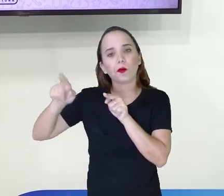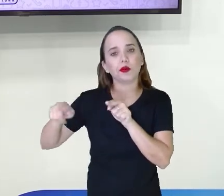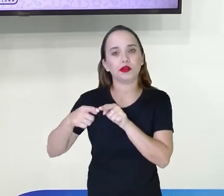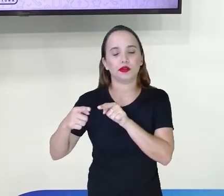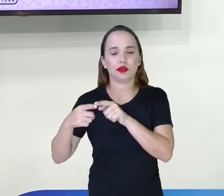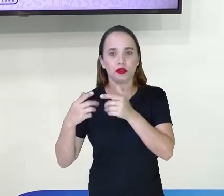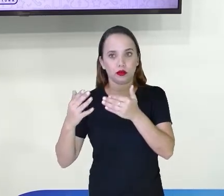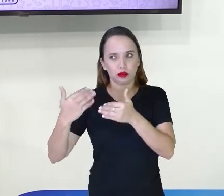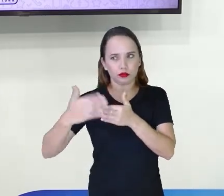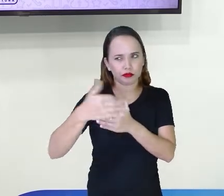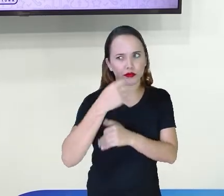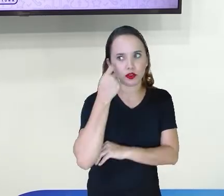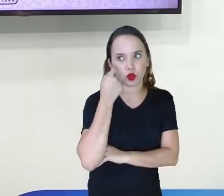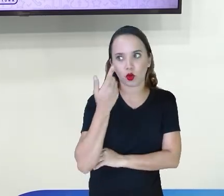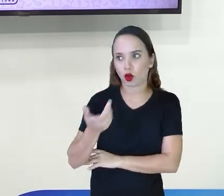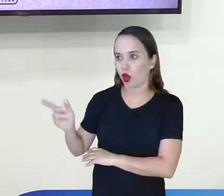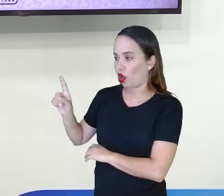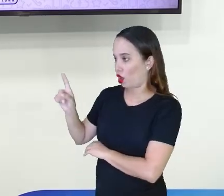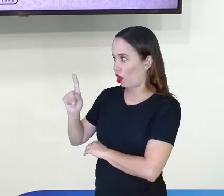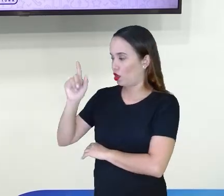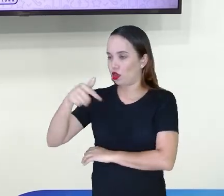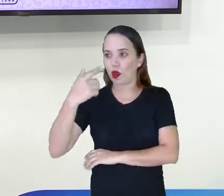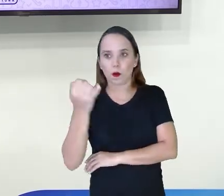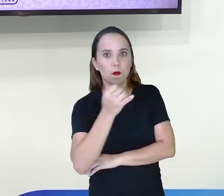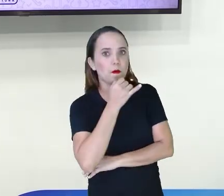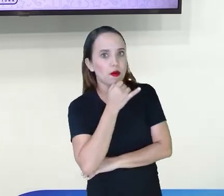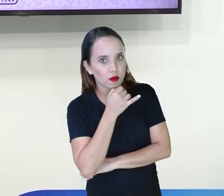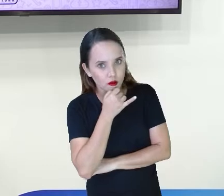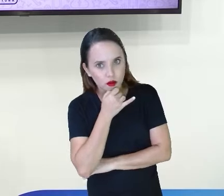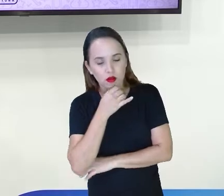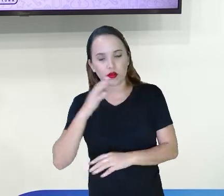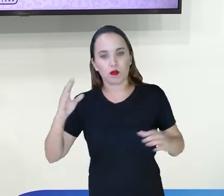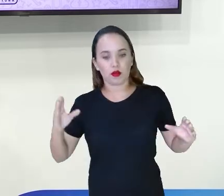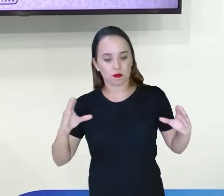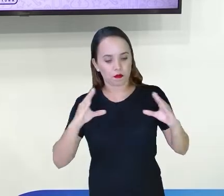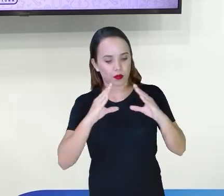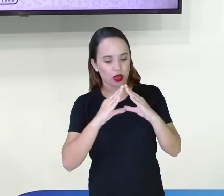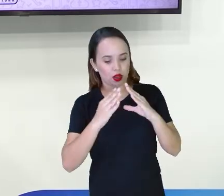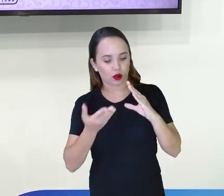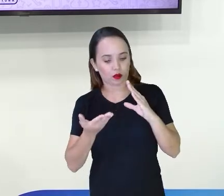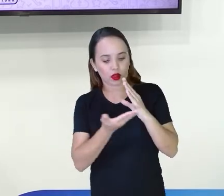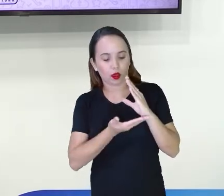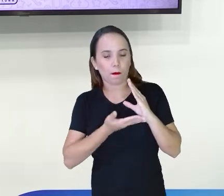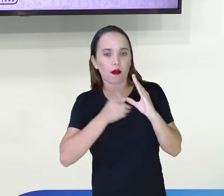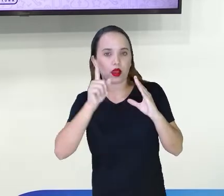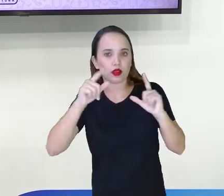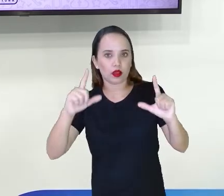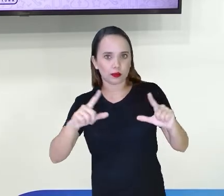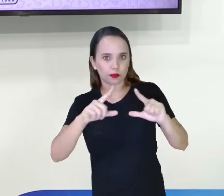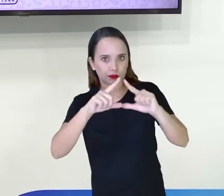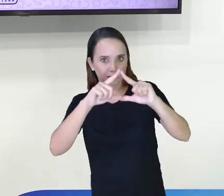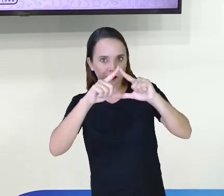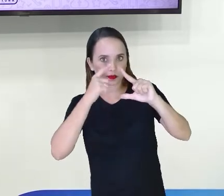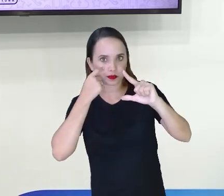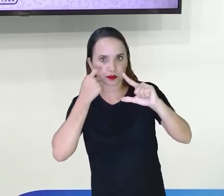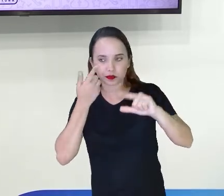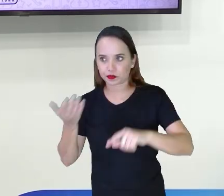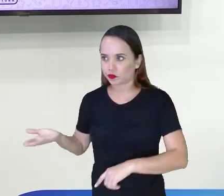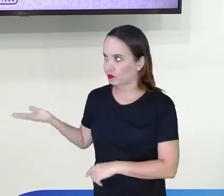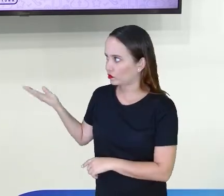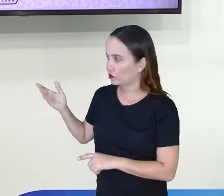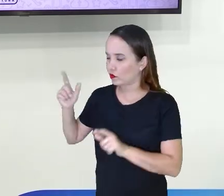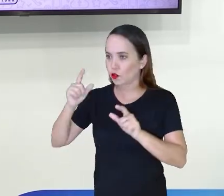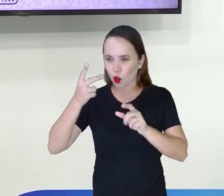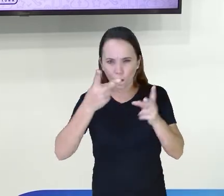exemplo de pirâmide de base triangular. Pirâmide de base triangular. A minha